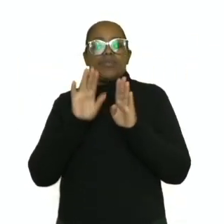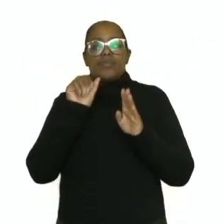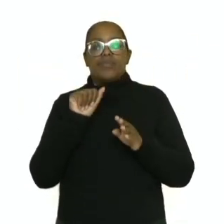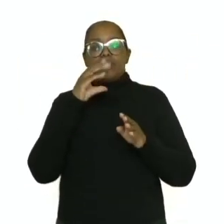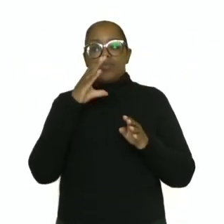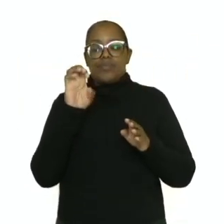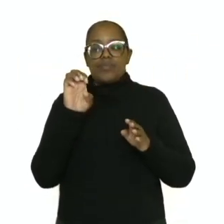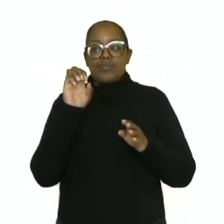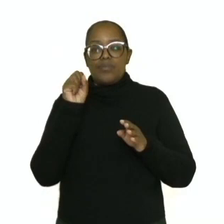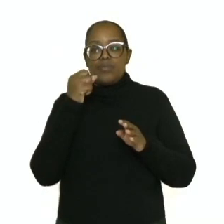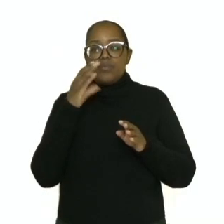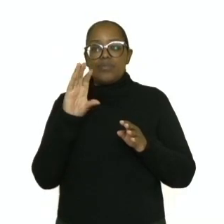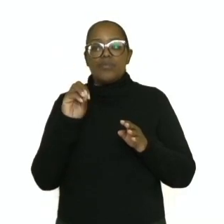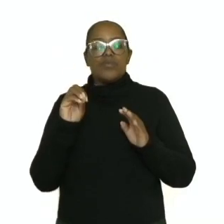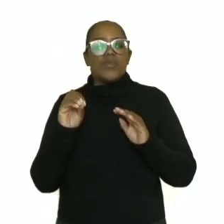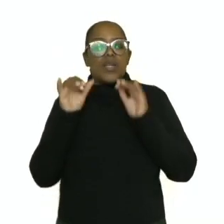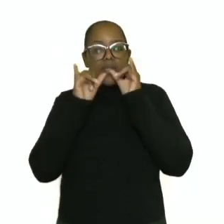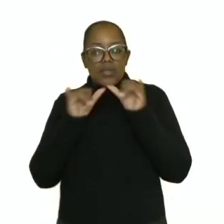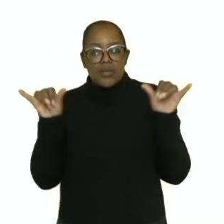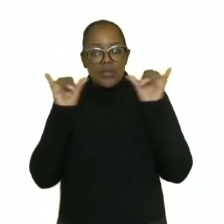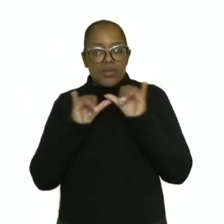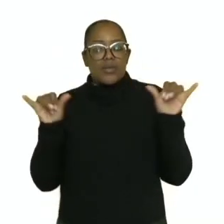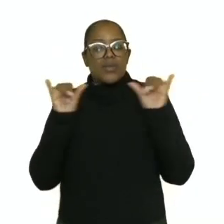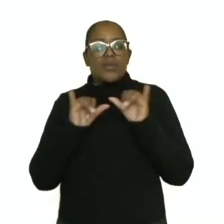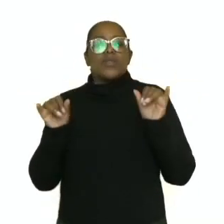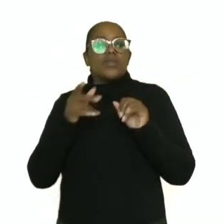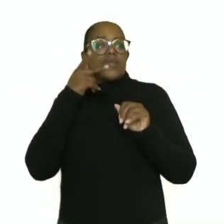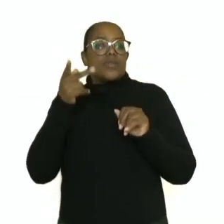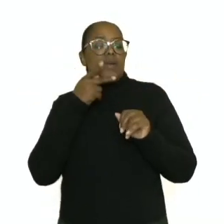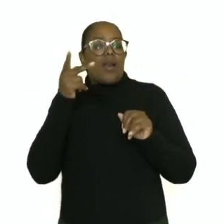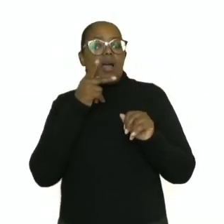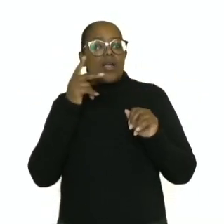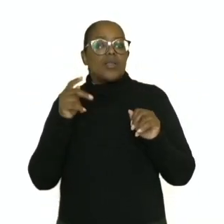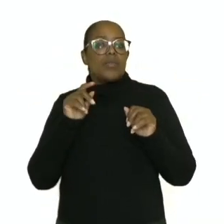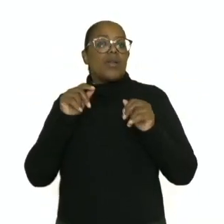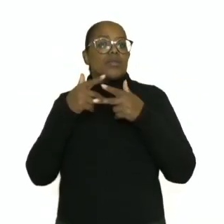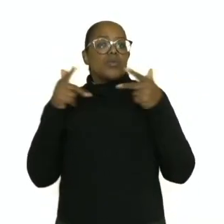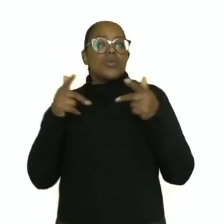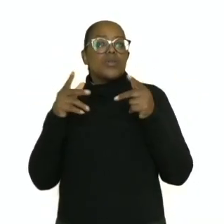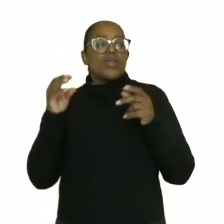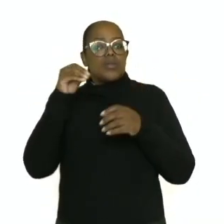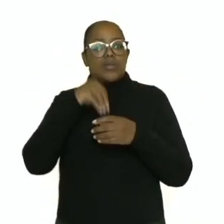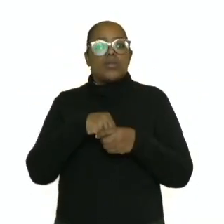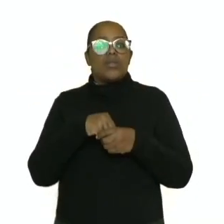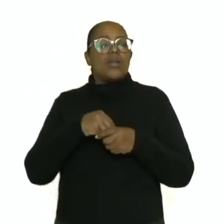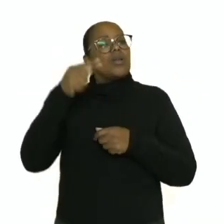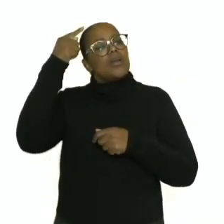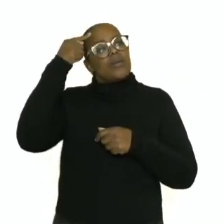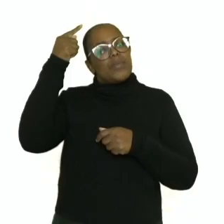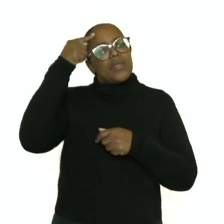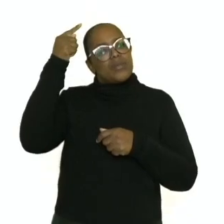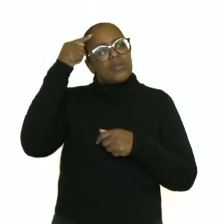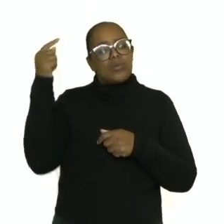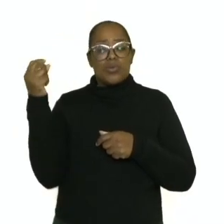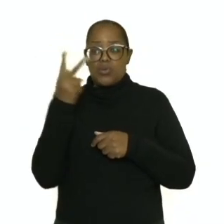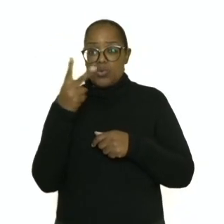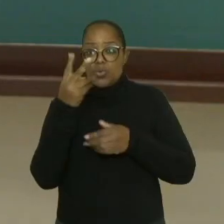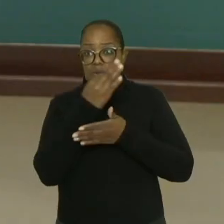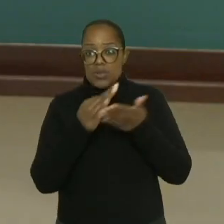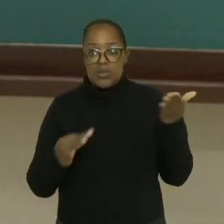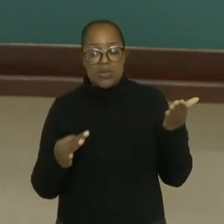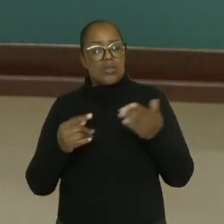parte da população às informações trazidas a público pela imprensa. Então, pensem nesses dois textos, nessas